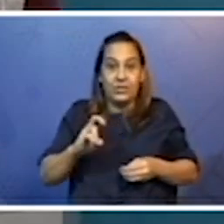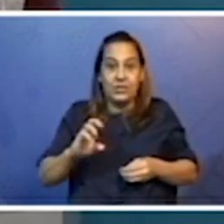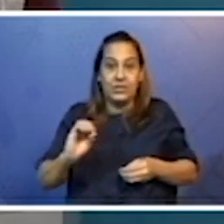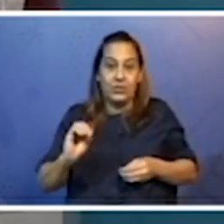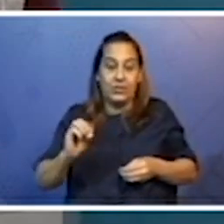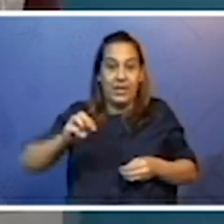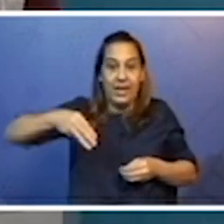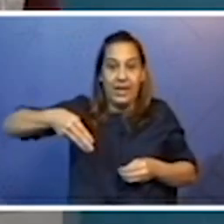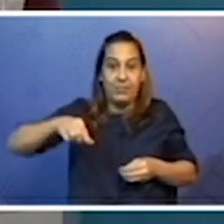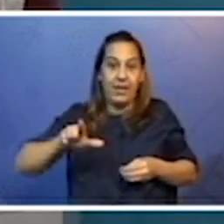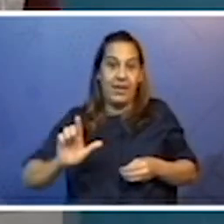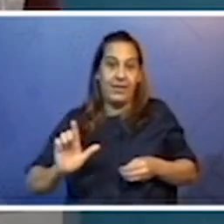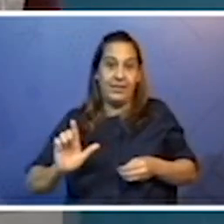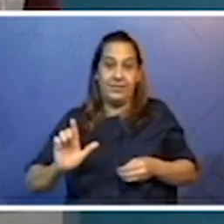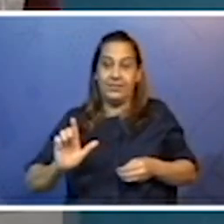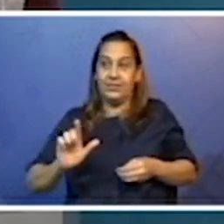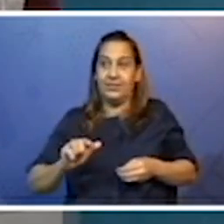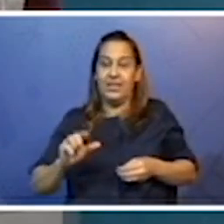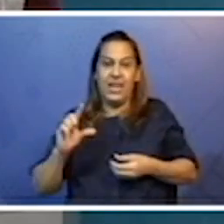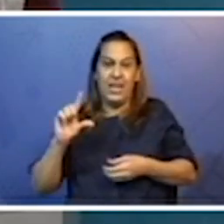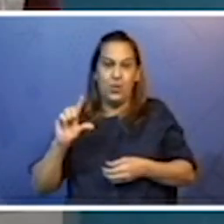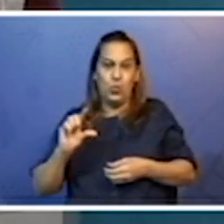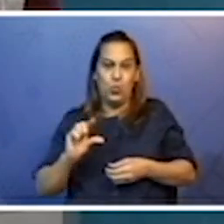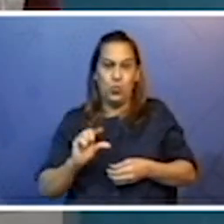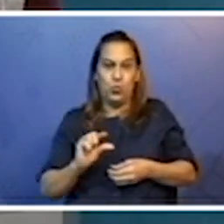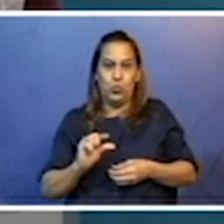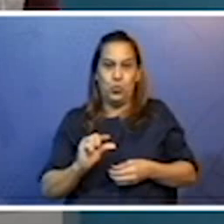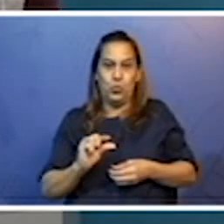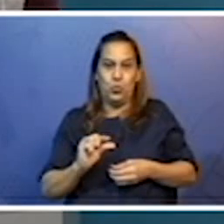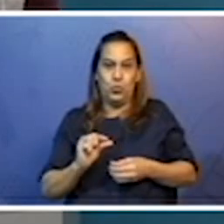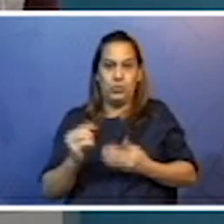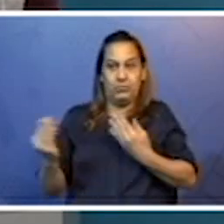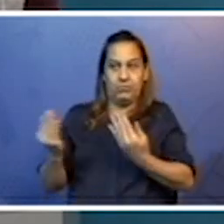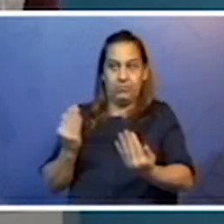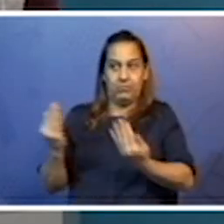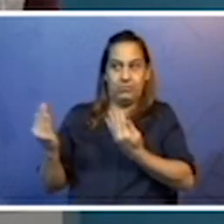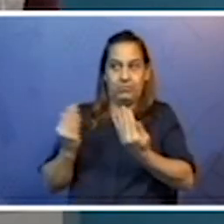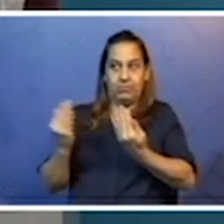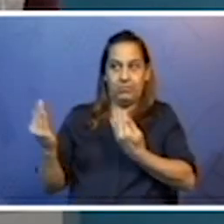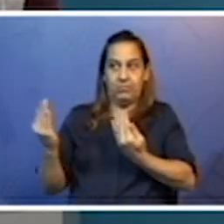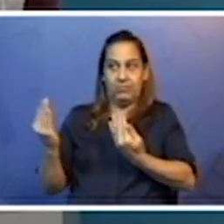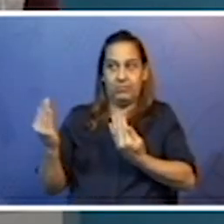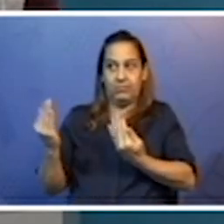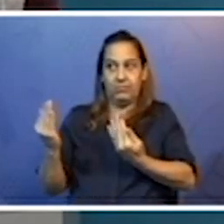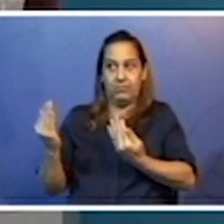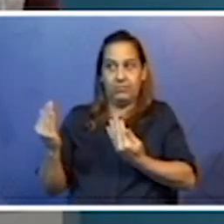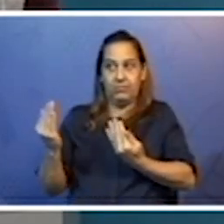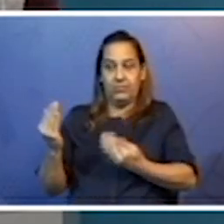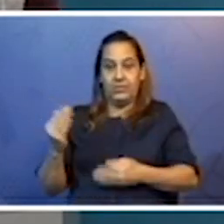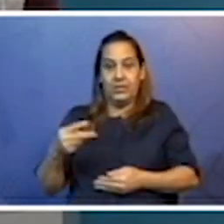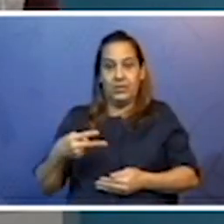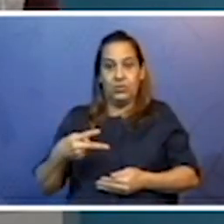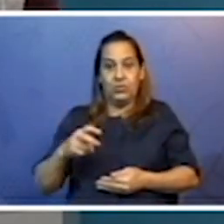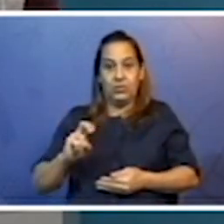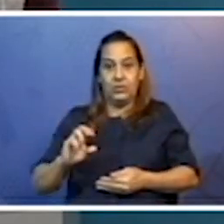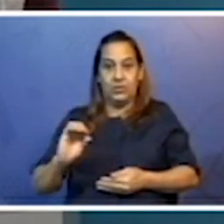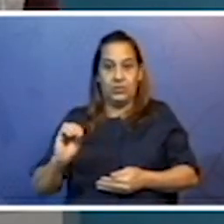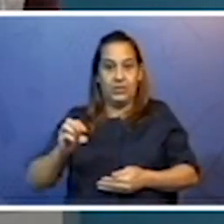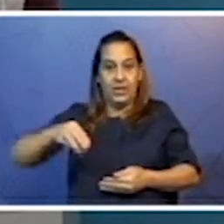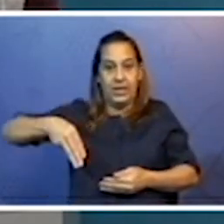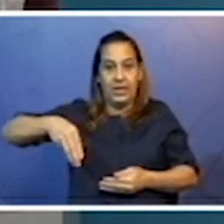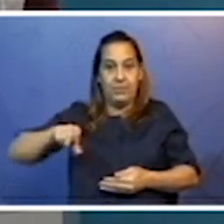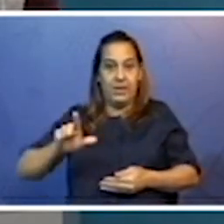250 mililitros. Tá vendo que ela é pequenininha em relação aos outros? Ela tem 250